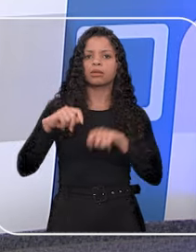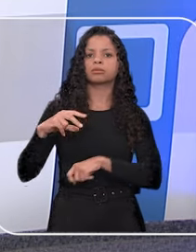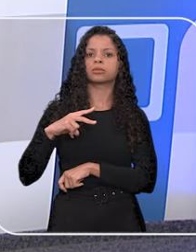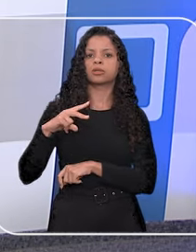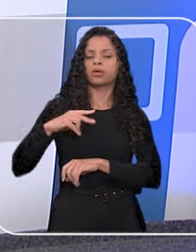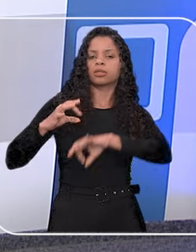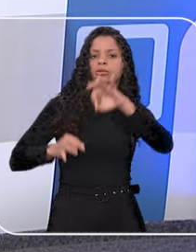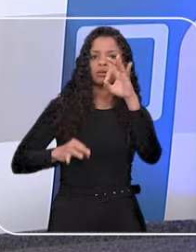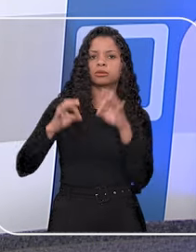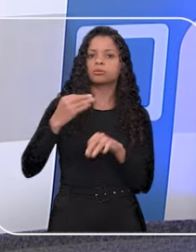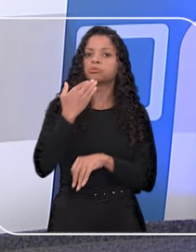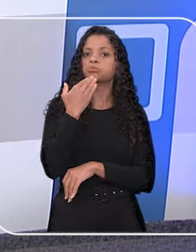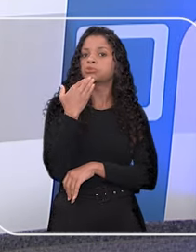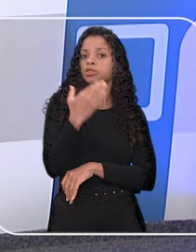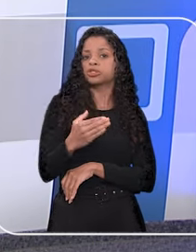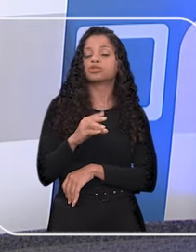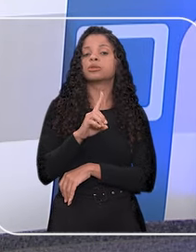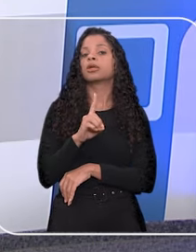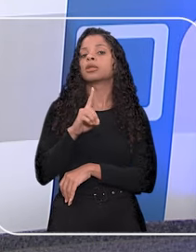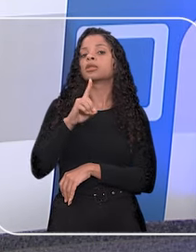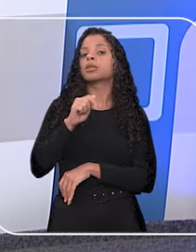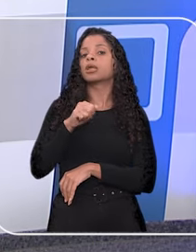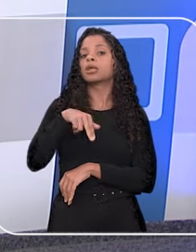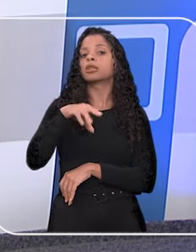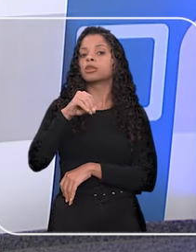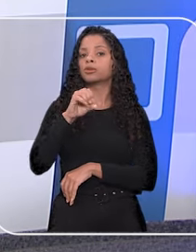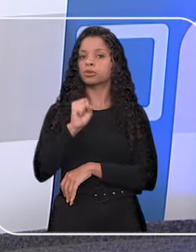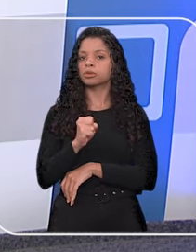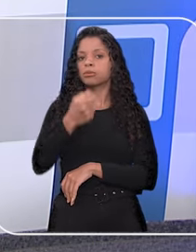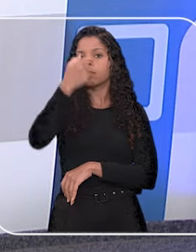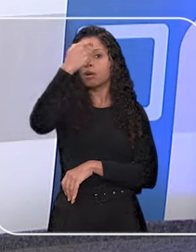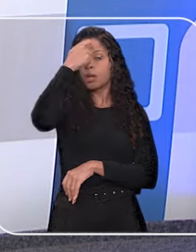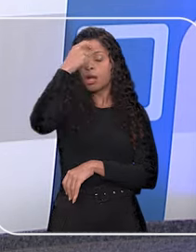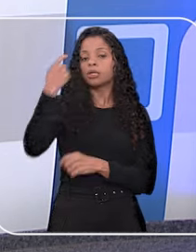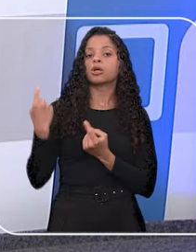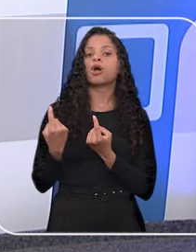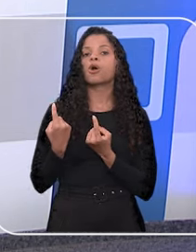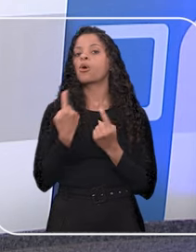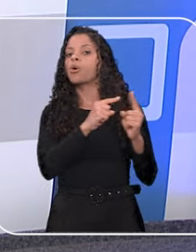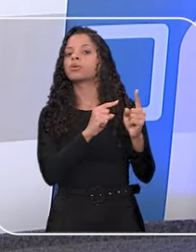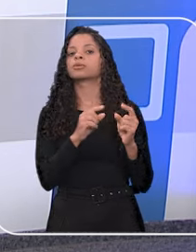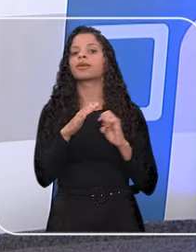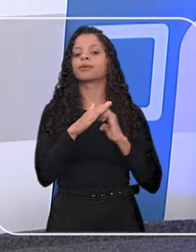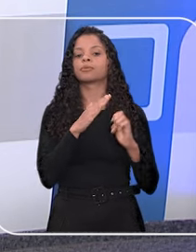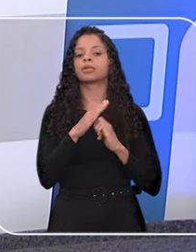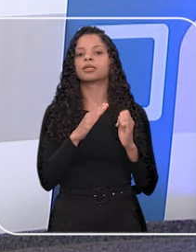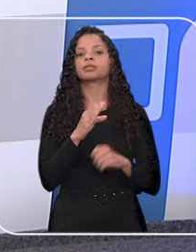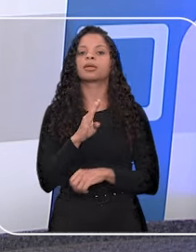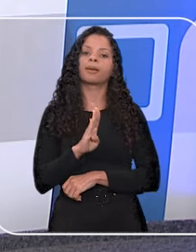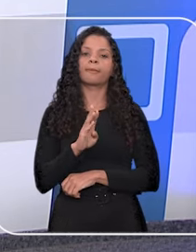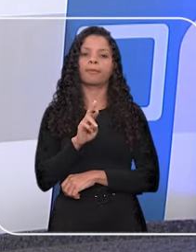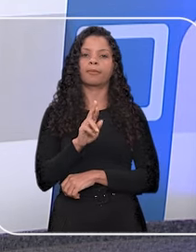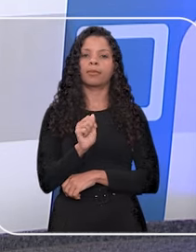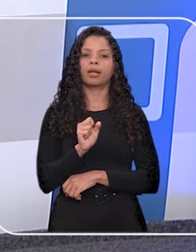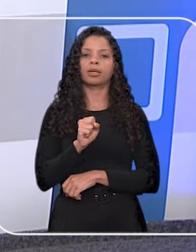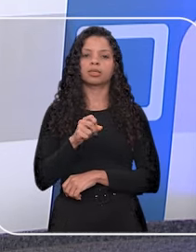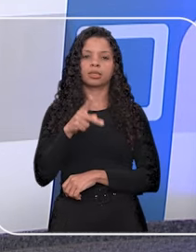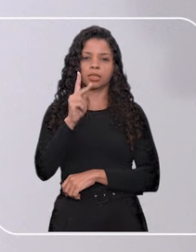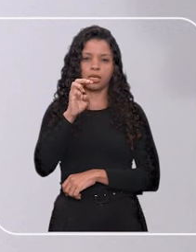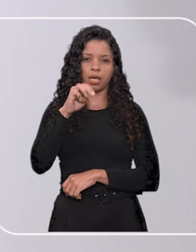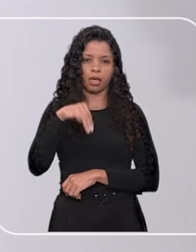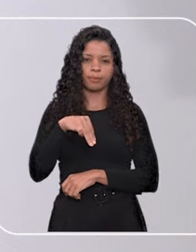julgar as ações com pedido de danos morais contra AAS pelo rompimento da mina da empresa em